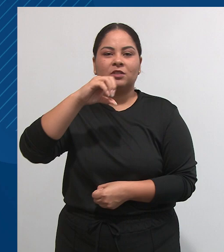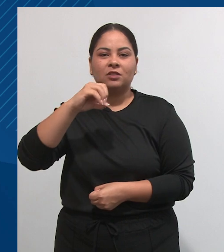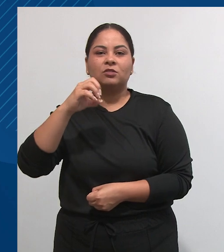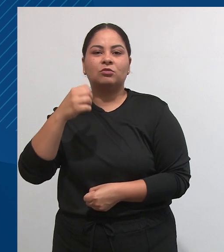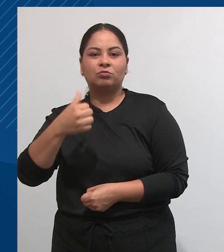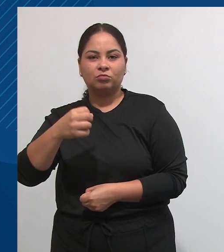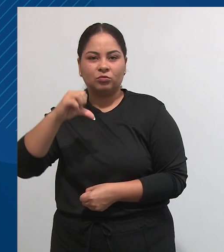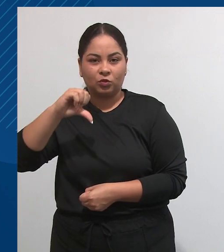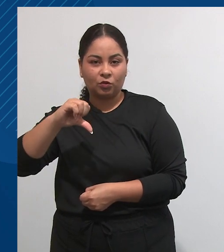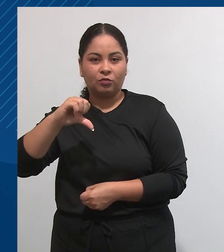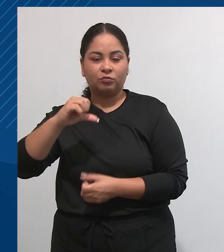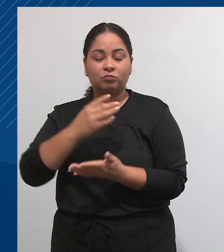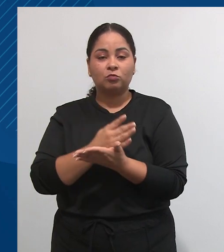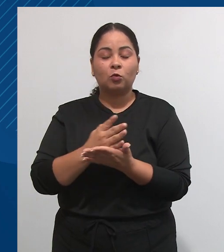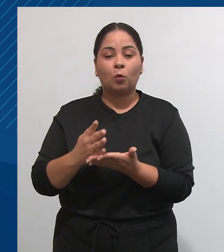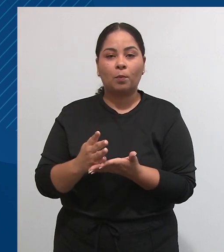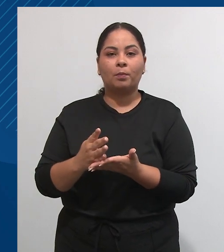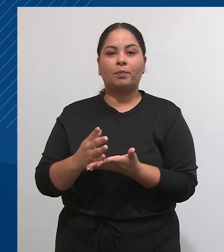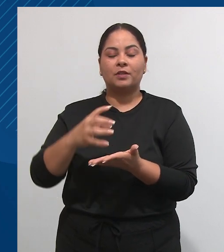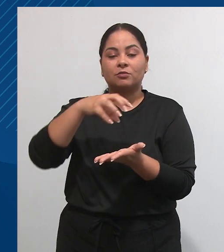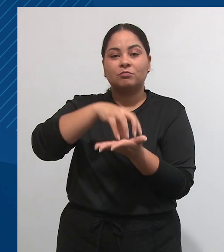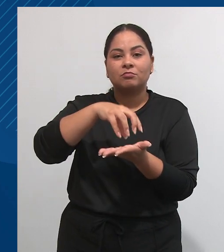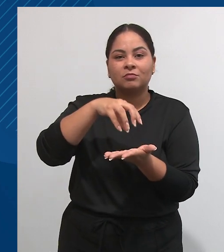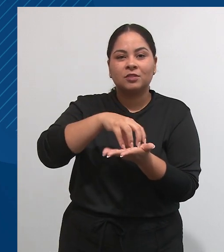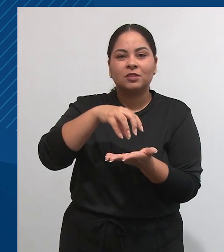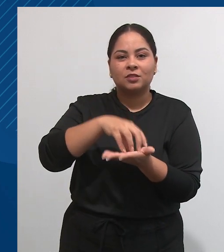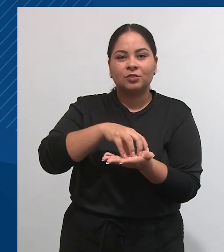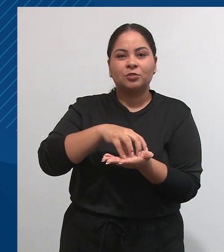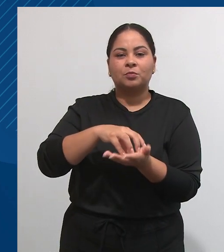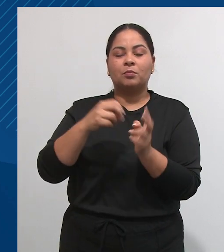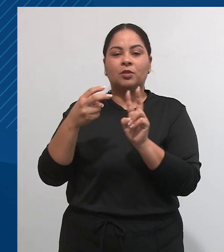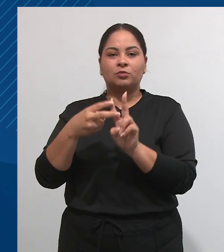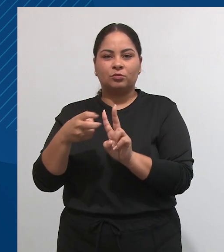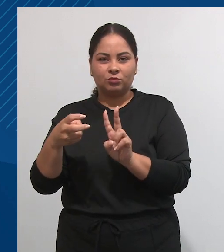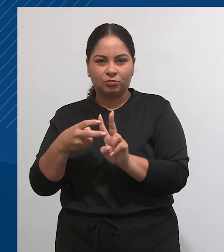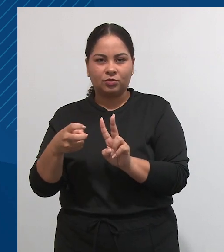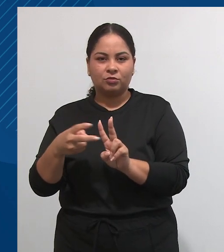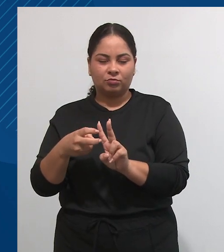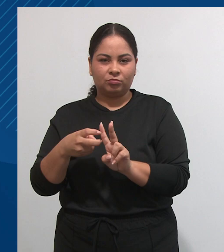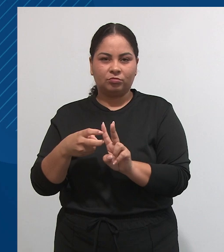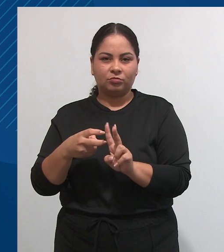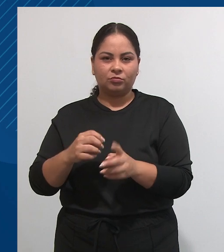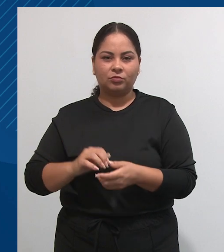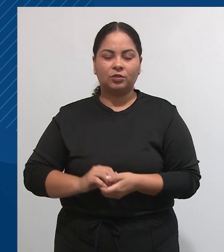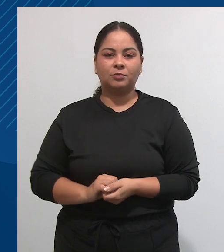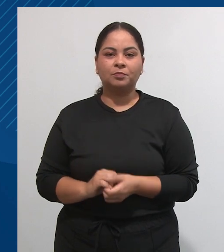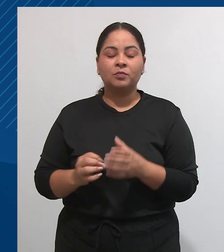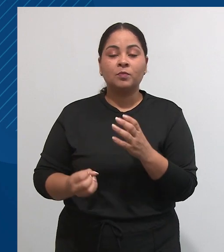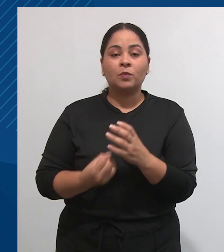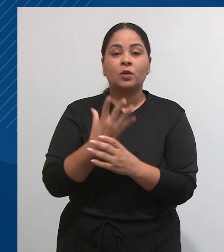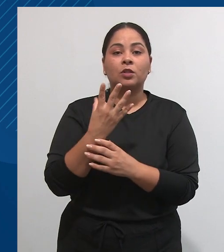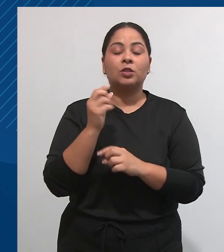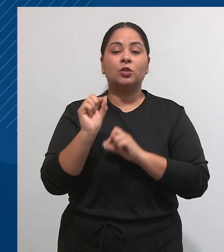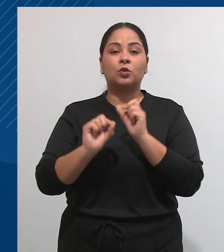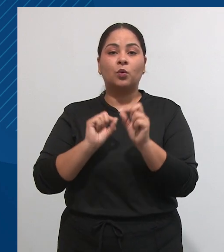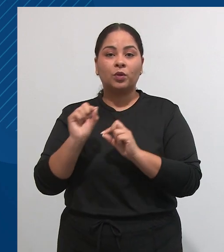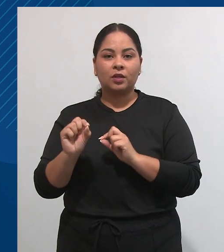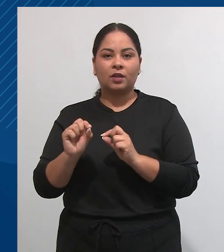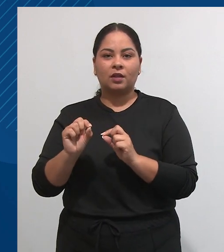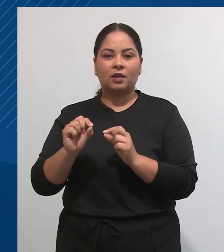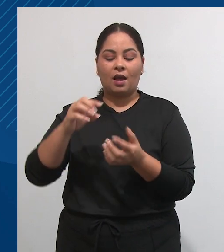Índio, aonde eles fazem deslocamento dos povos indígenas de seus territórios originários e